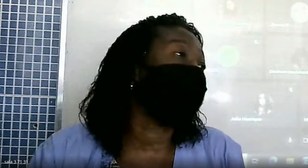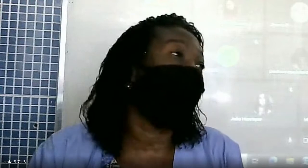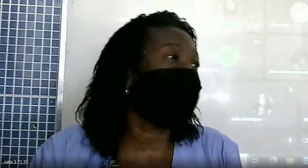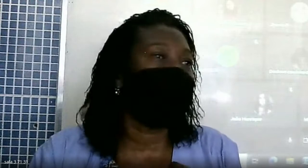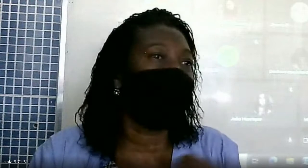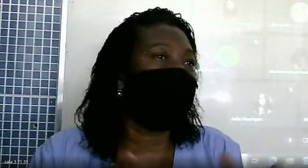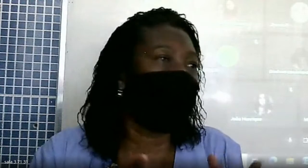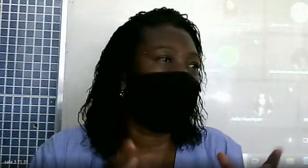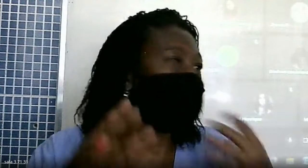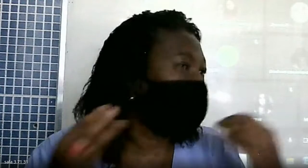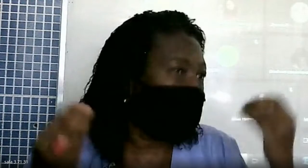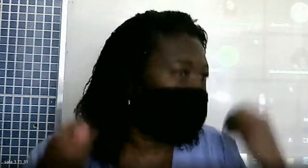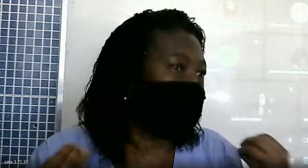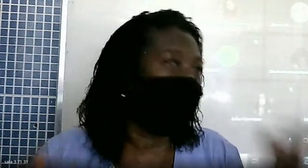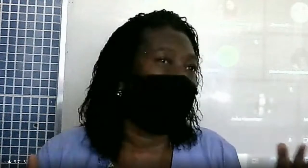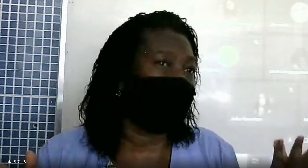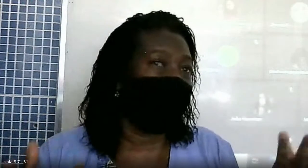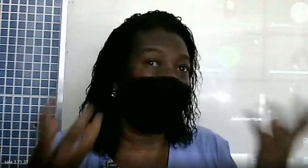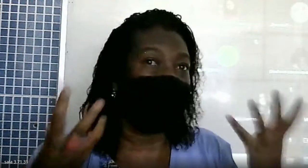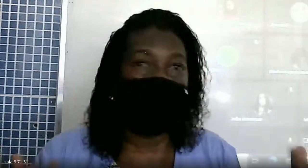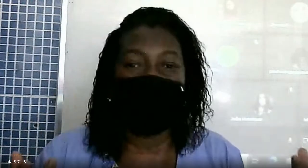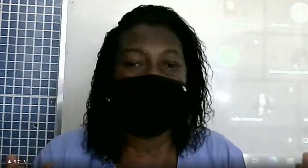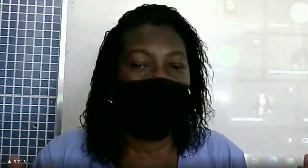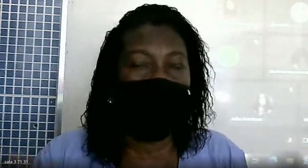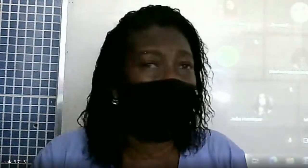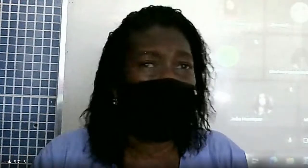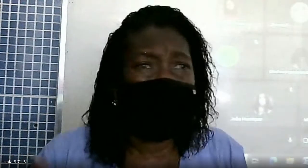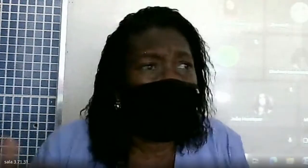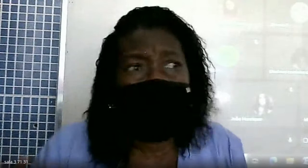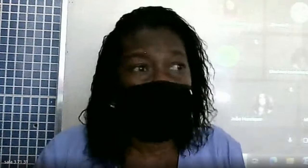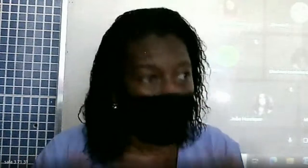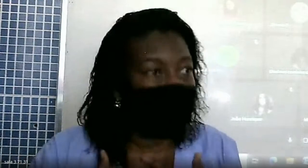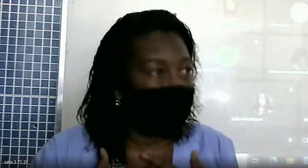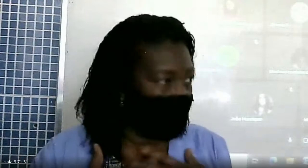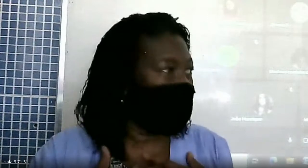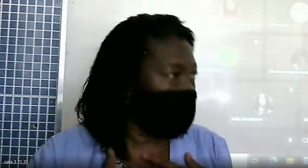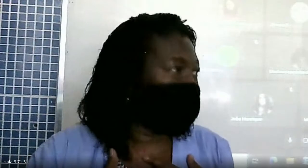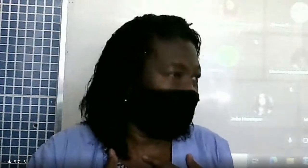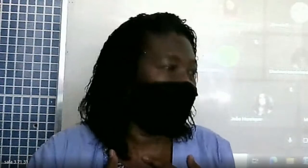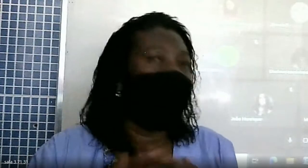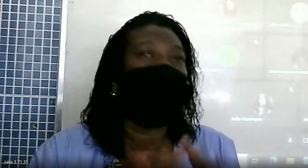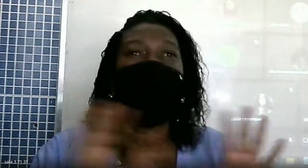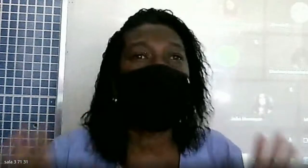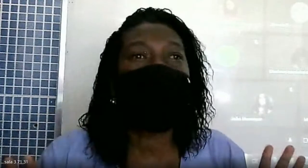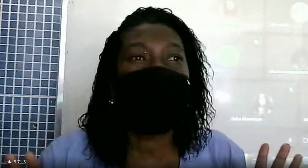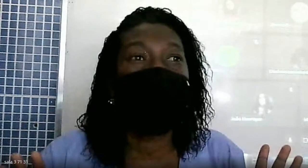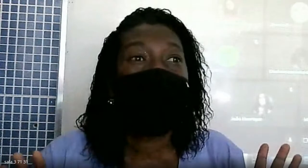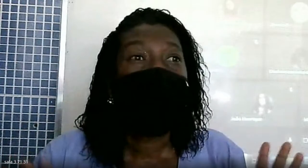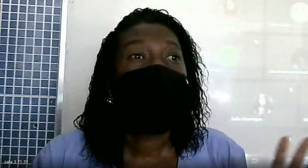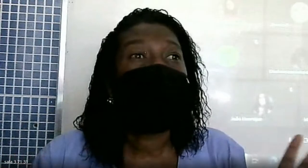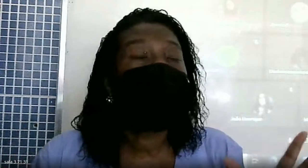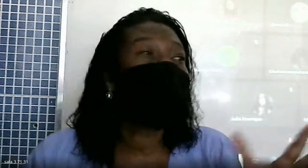Você não pode dançar uma música escutando esse tipo de letra. Aquilo entranha em você e eu, na minha opinião, tá? Eu acho